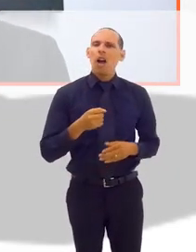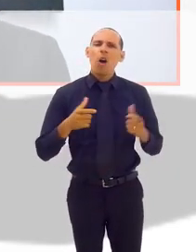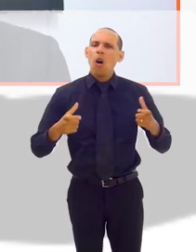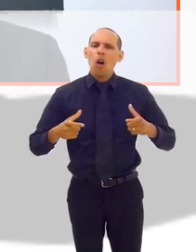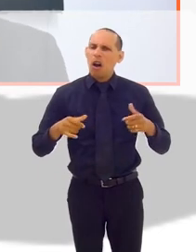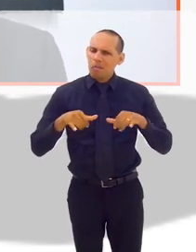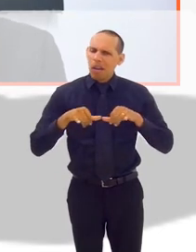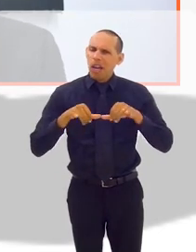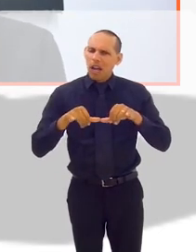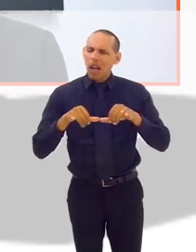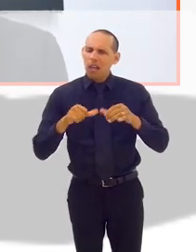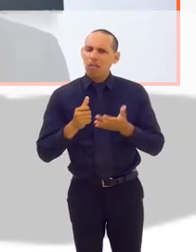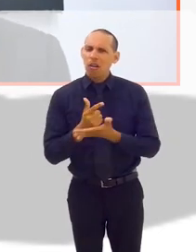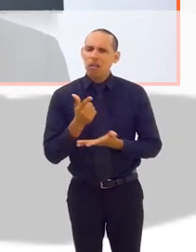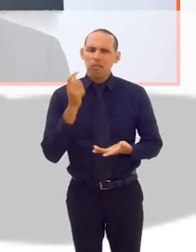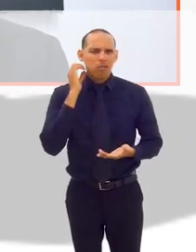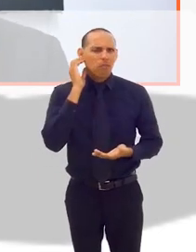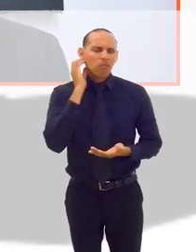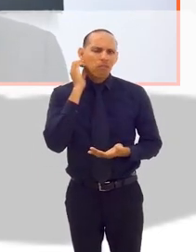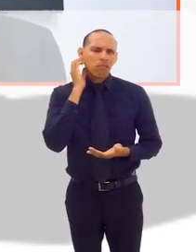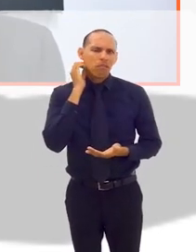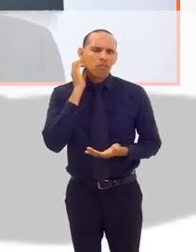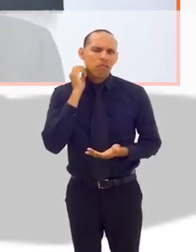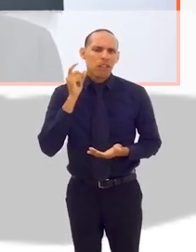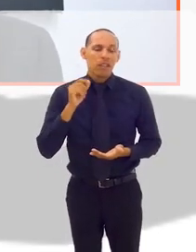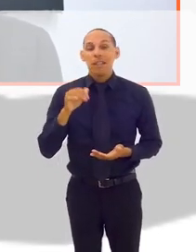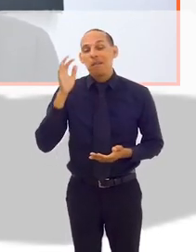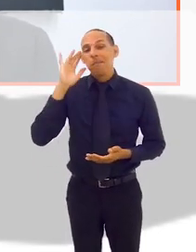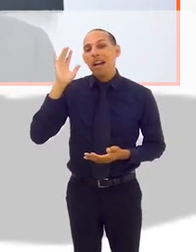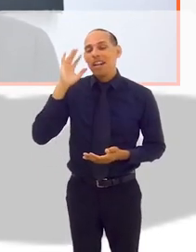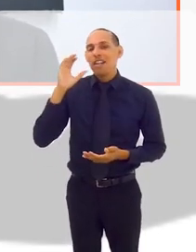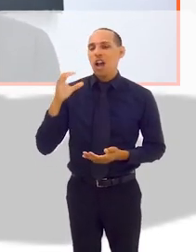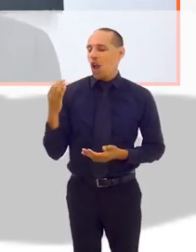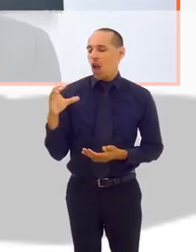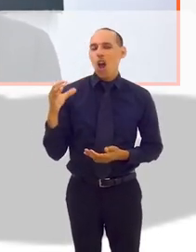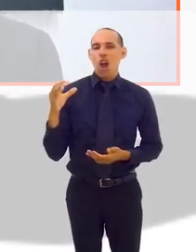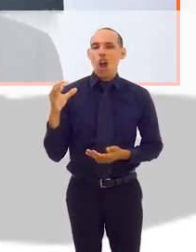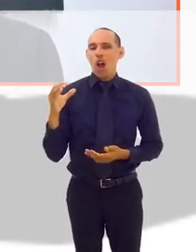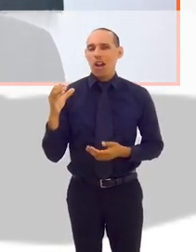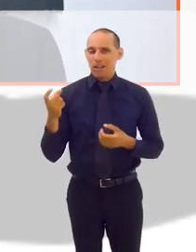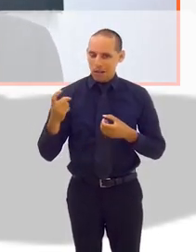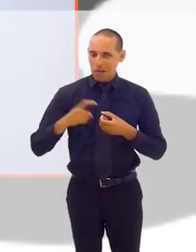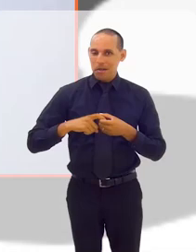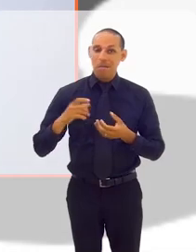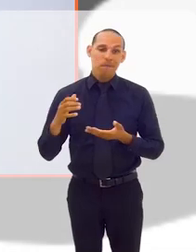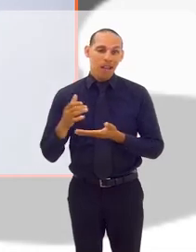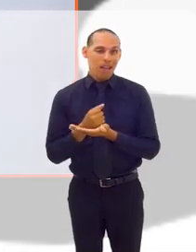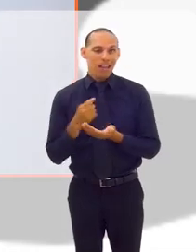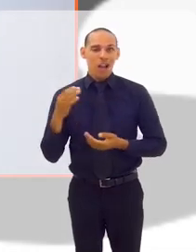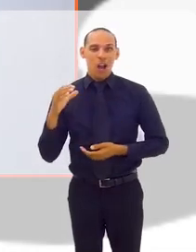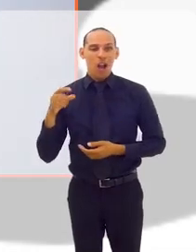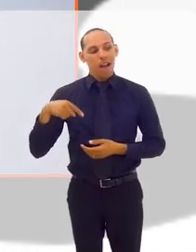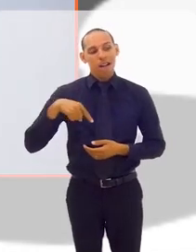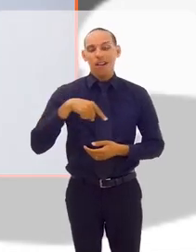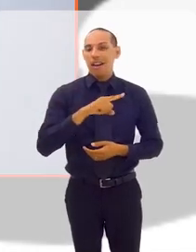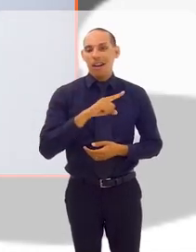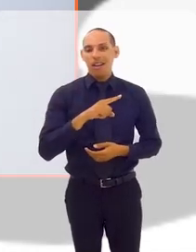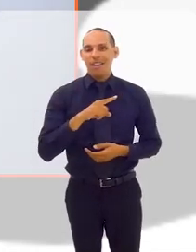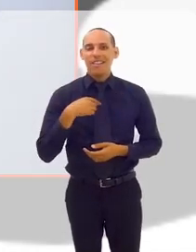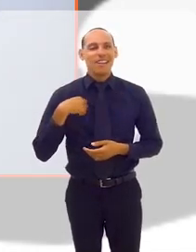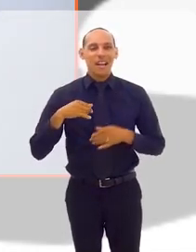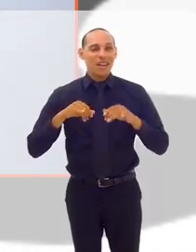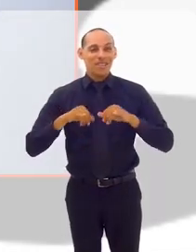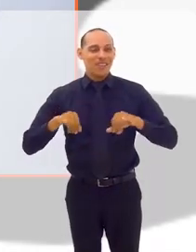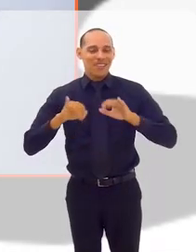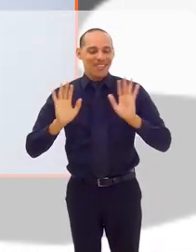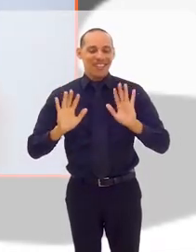um no supermercado? Aonde compra esse produto? Aonde compra esse produto? Coca-Cola retornável. Você pega a Coca-Cola, você leva para... Não